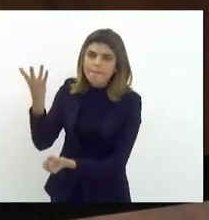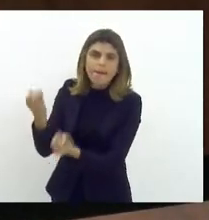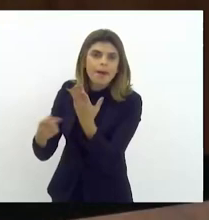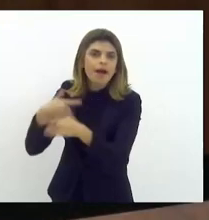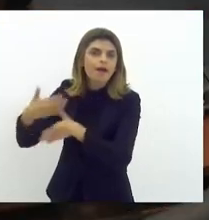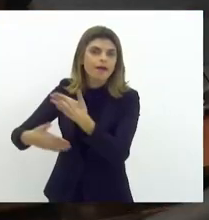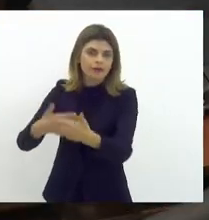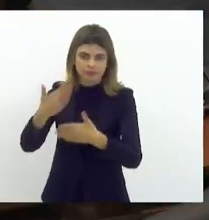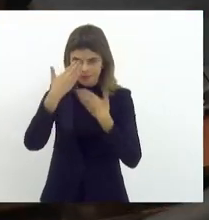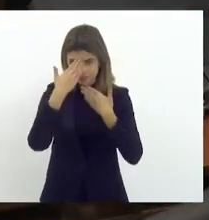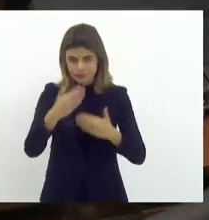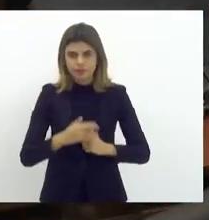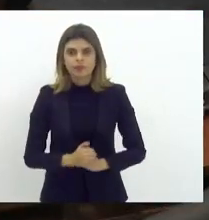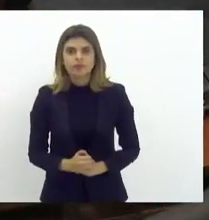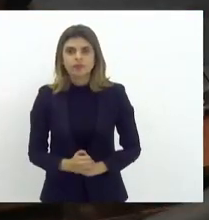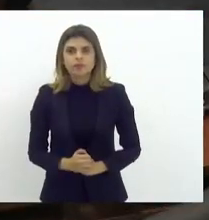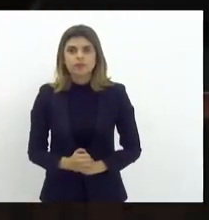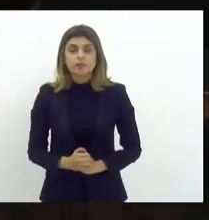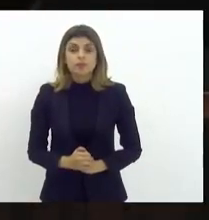presidente